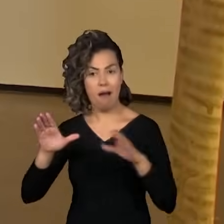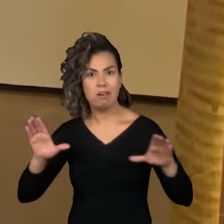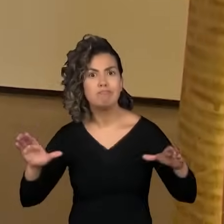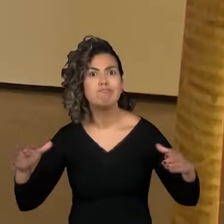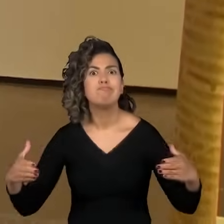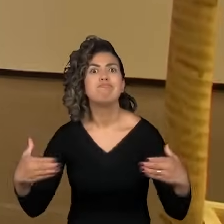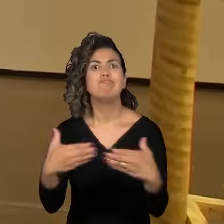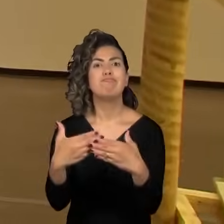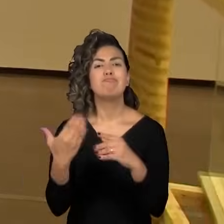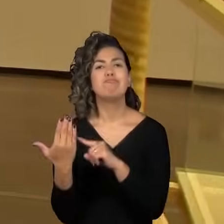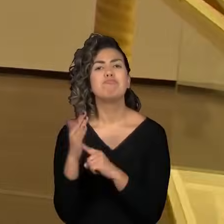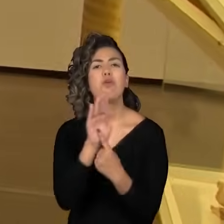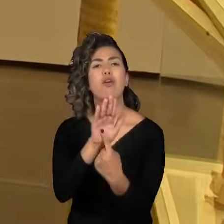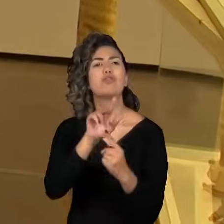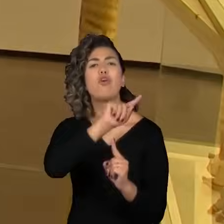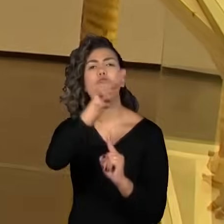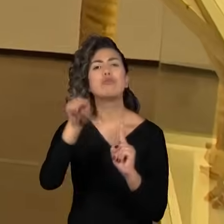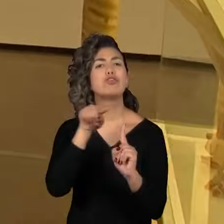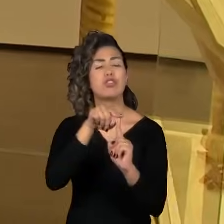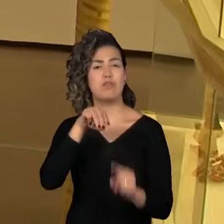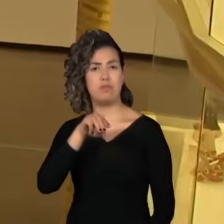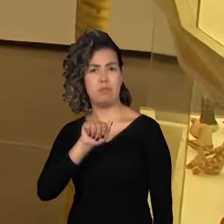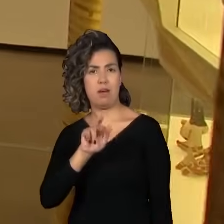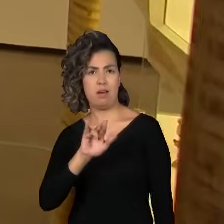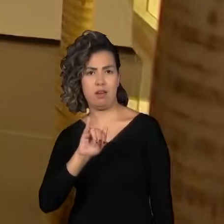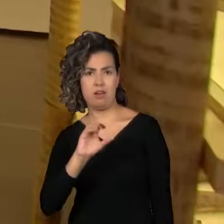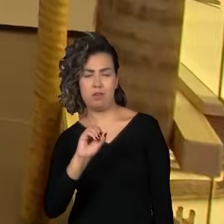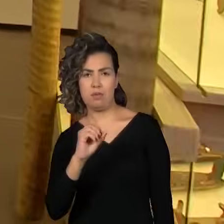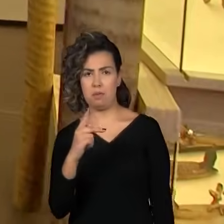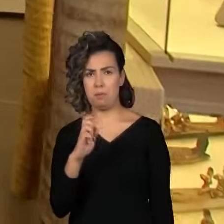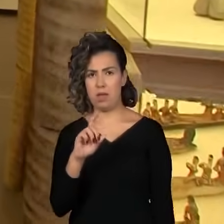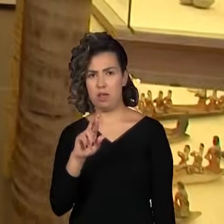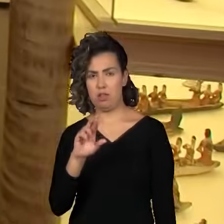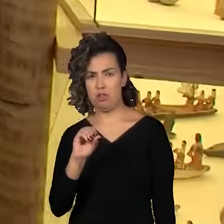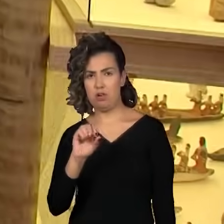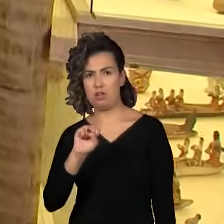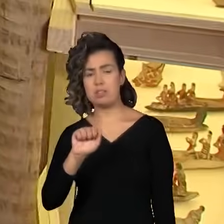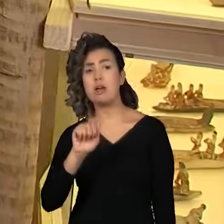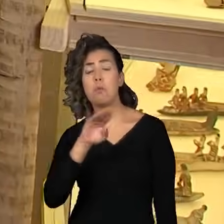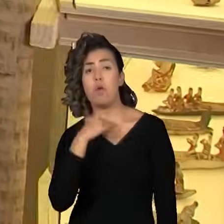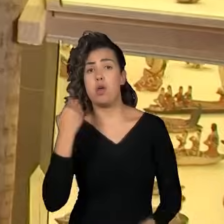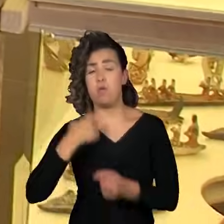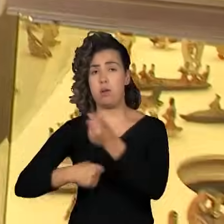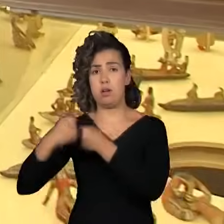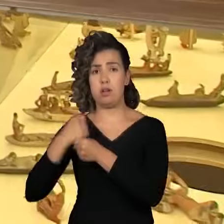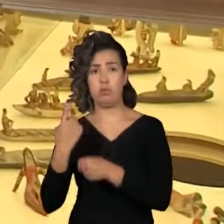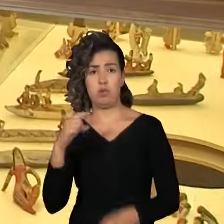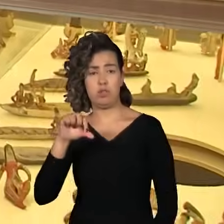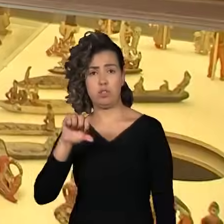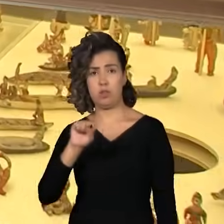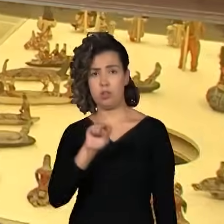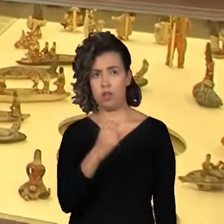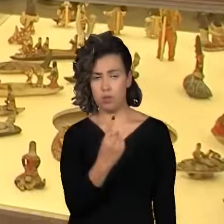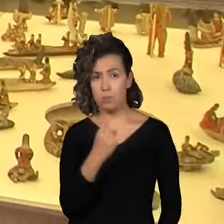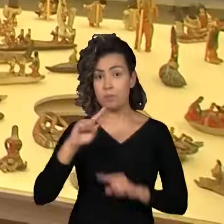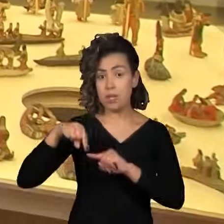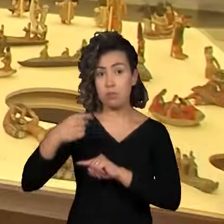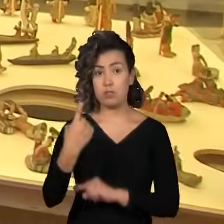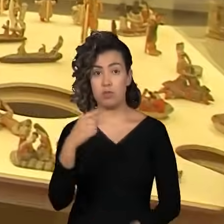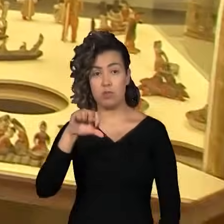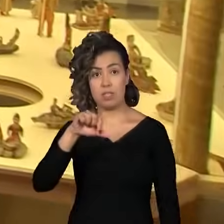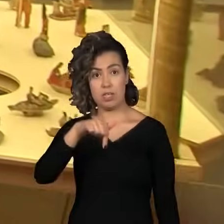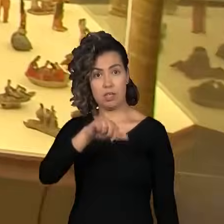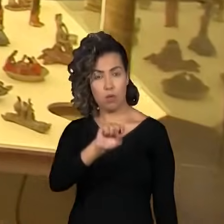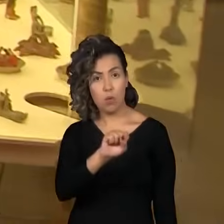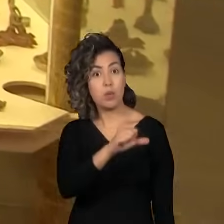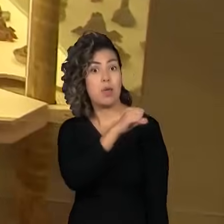uma ideia do crítico de arte Mário Pedrosa, que morreu em 1981. Em 78, o Museu de Arte